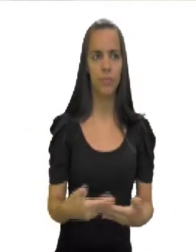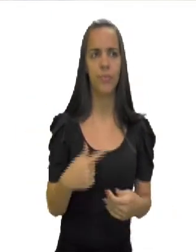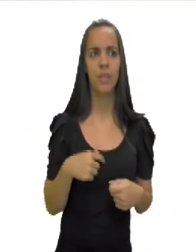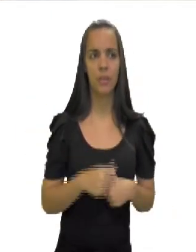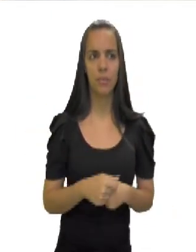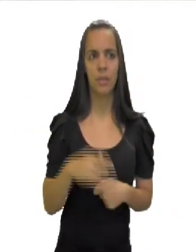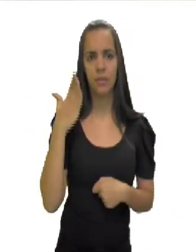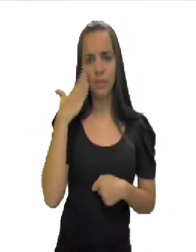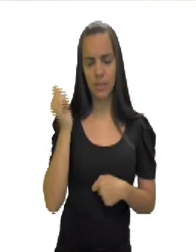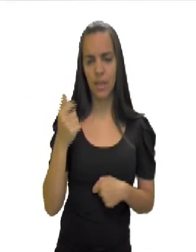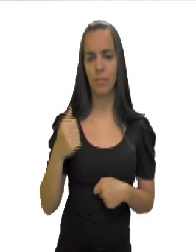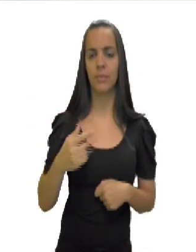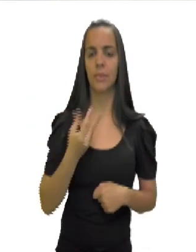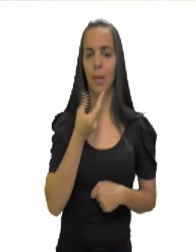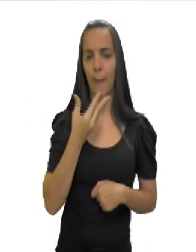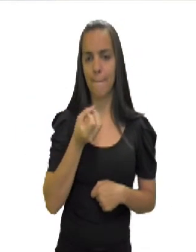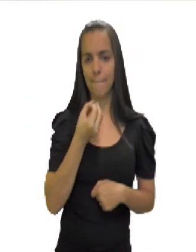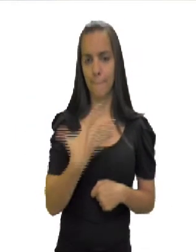menos, saudável.